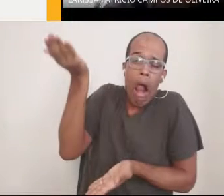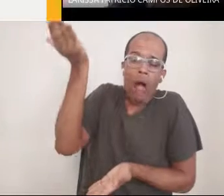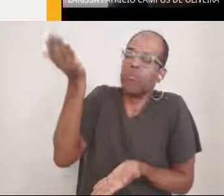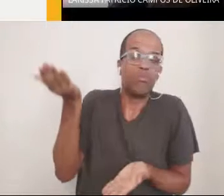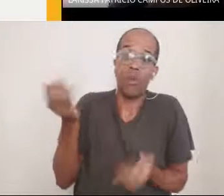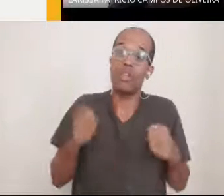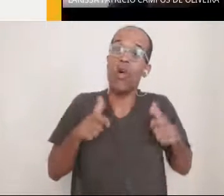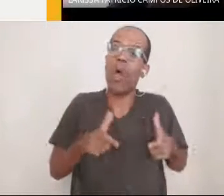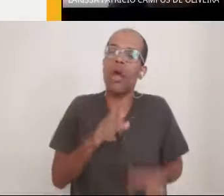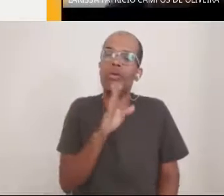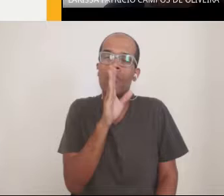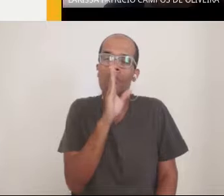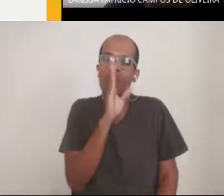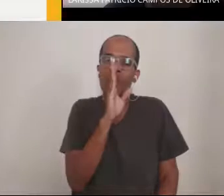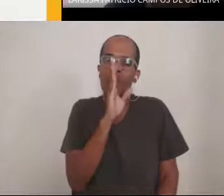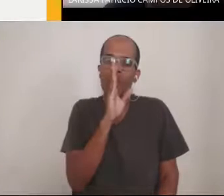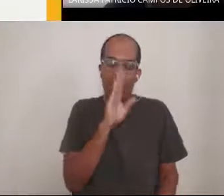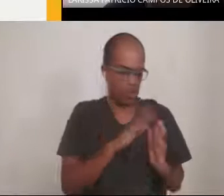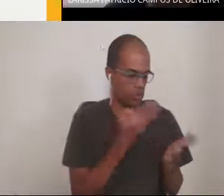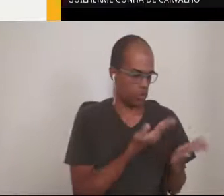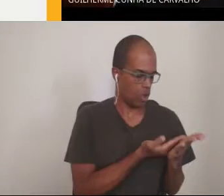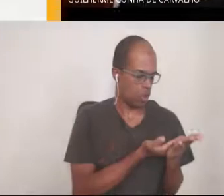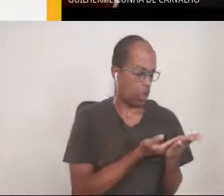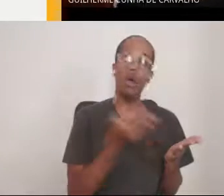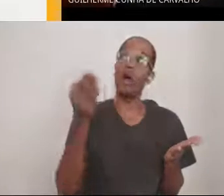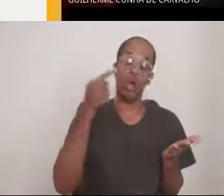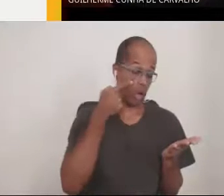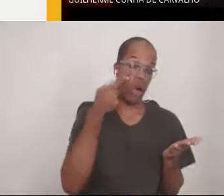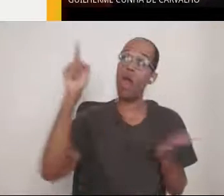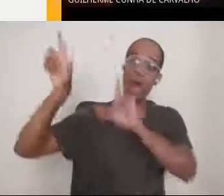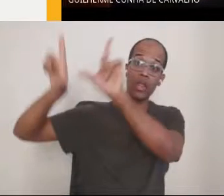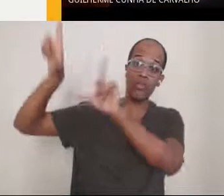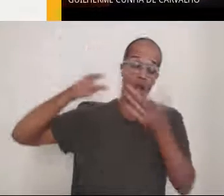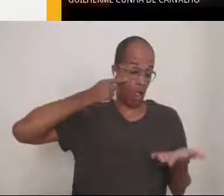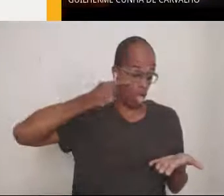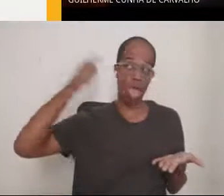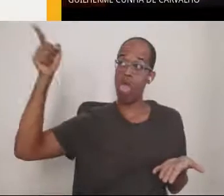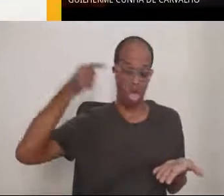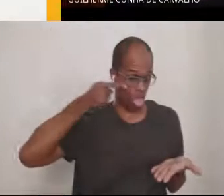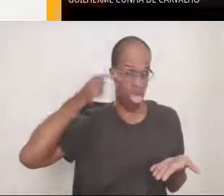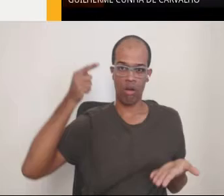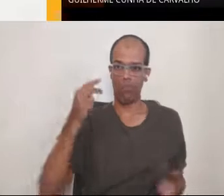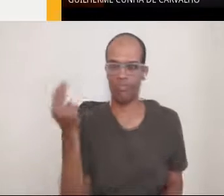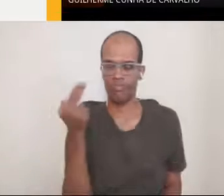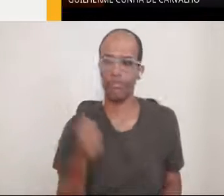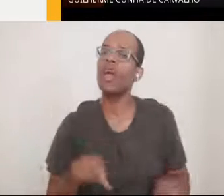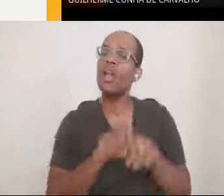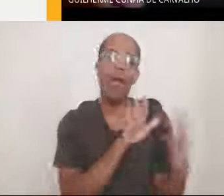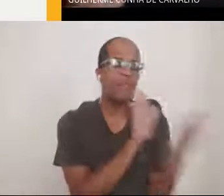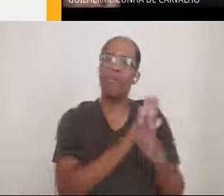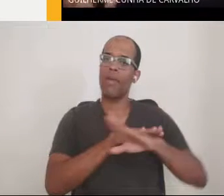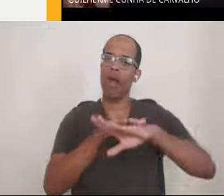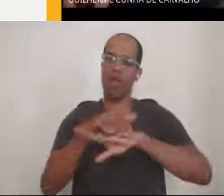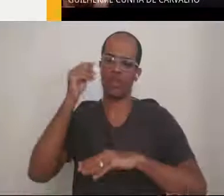ambiente silencioso, tá bom? Então, até para conversar com a criança também, né? Aí para os pais responsáveis.